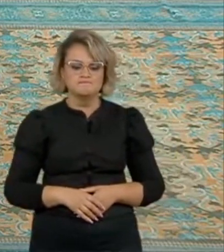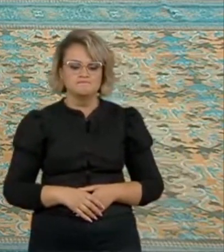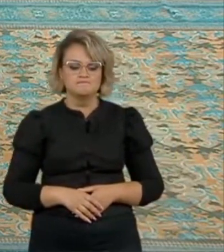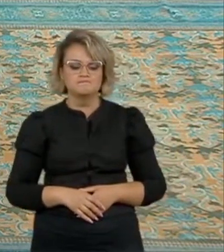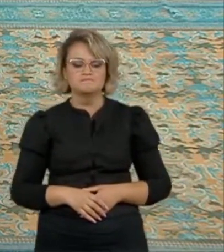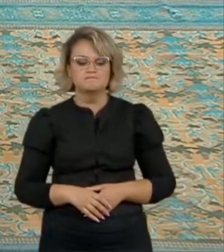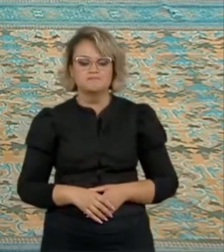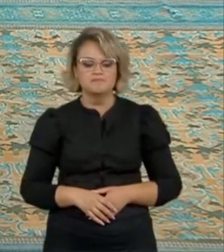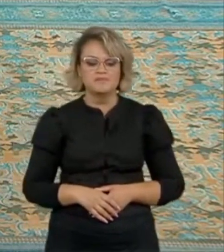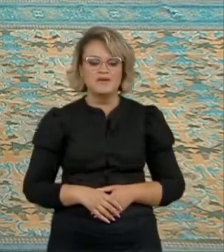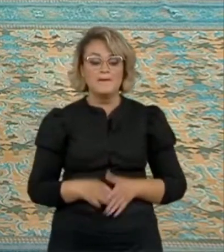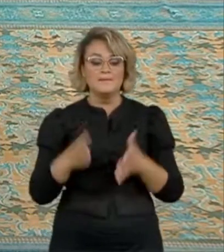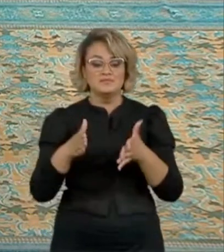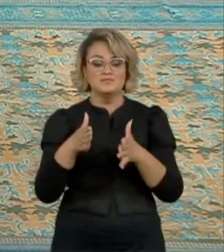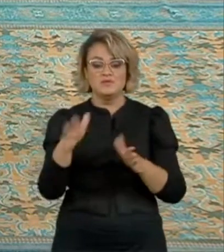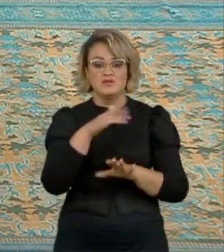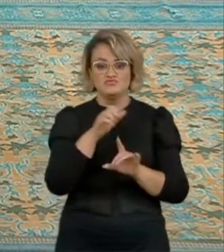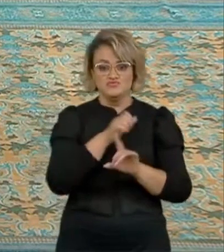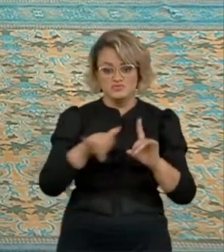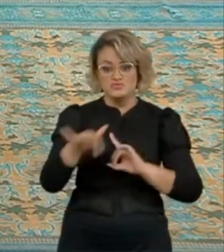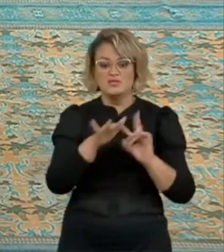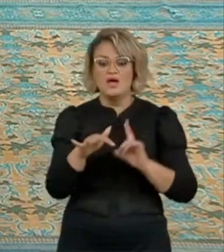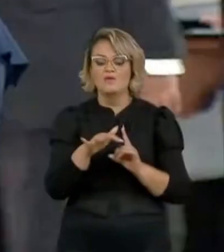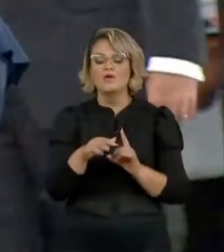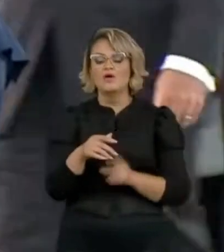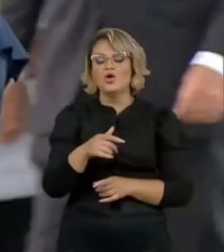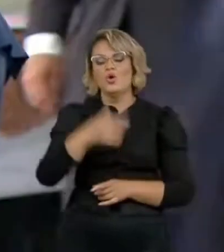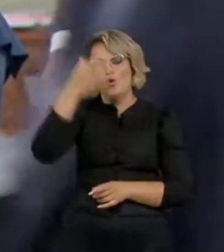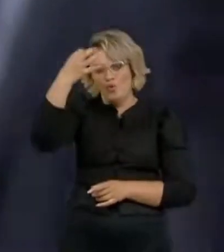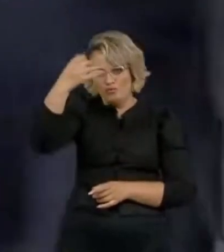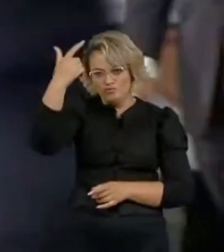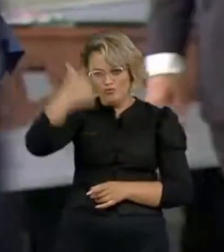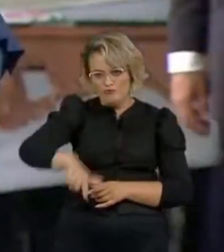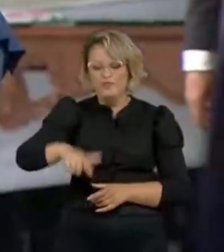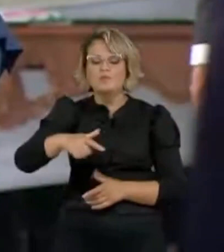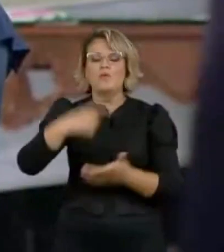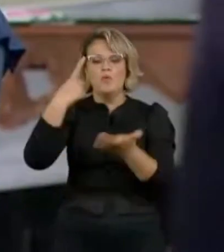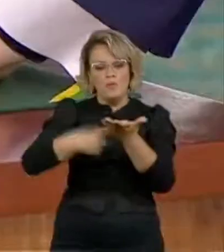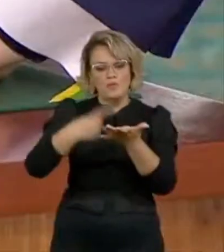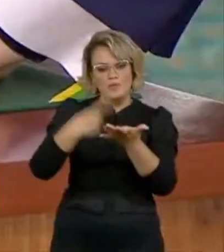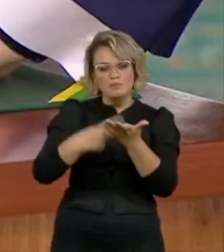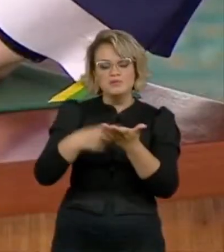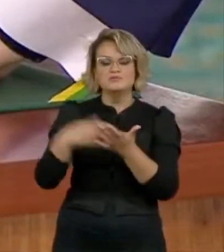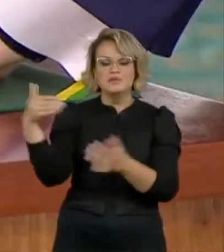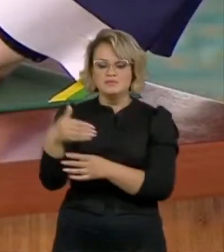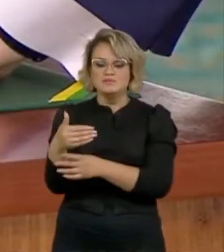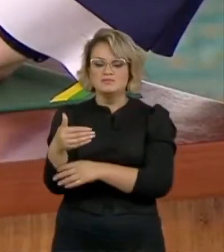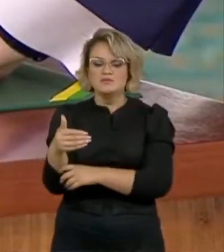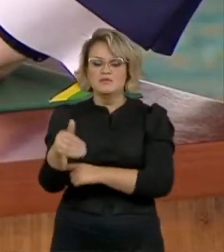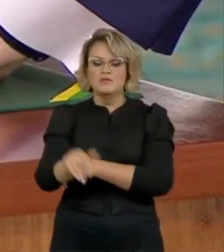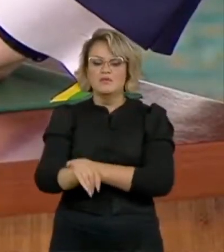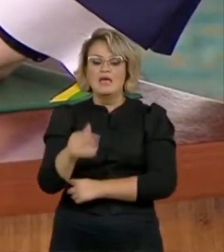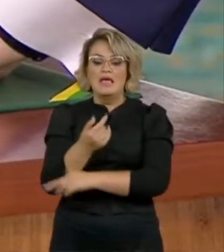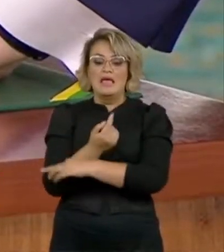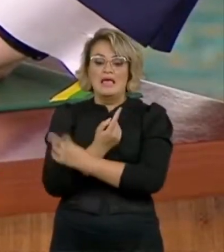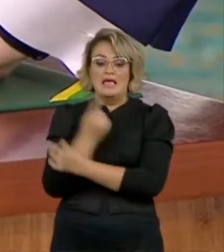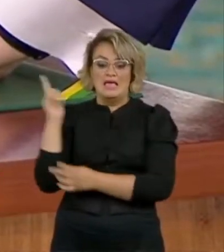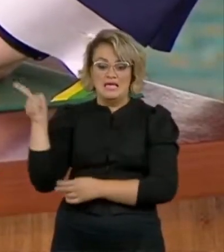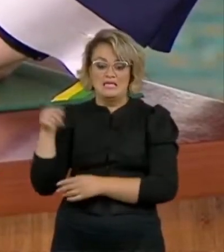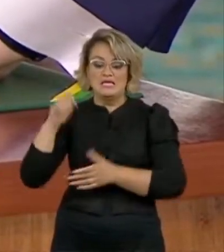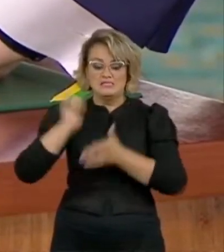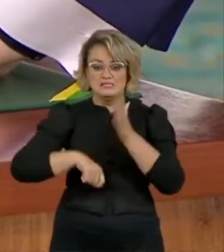participação social reforçando o compromisso com a democracia participativa o Presidente da República